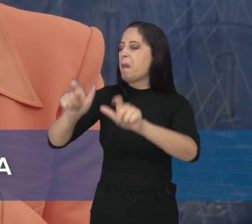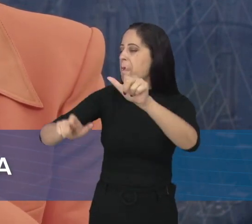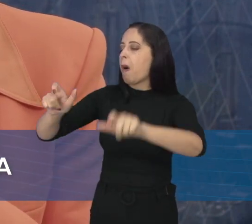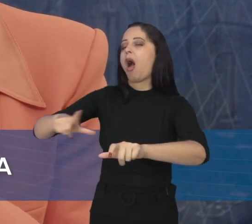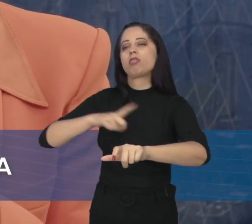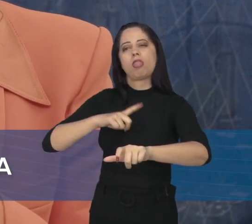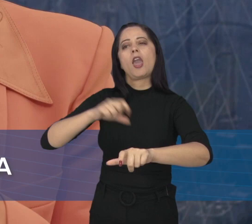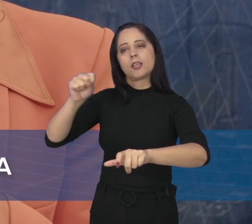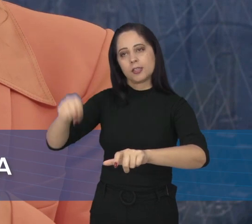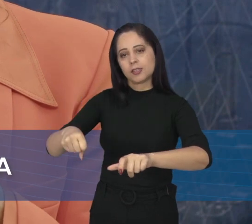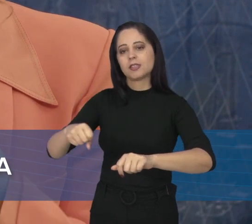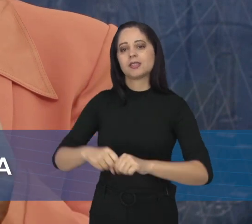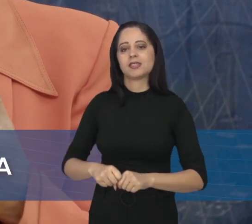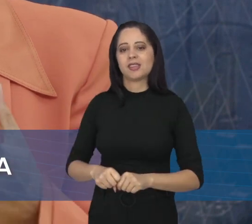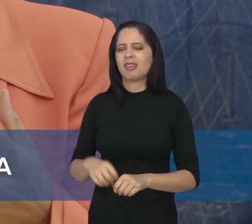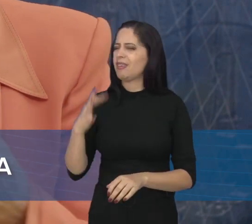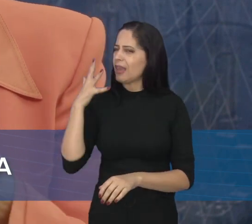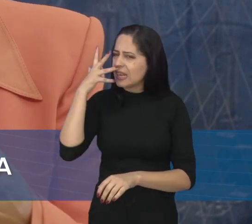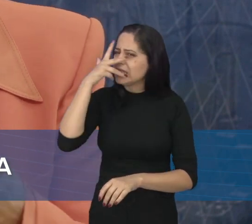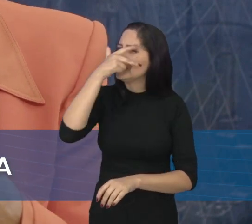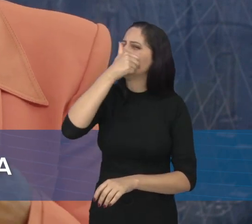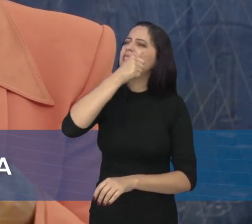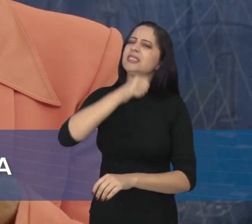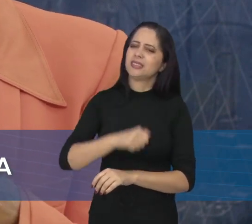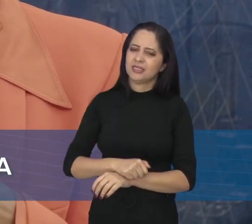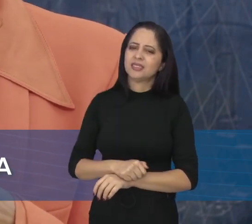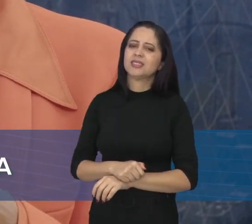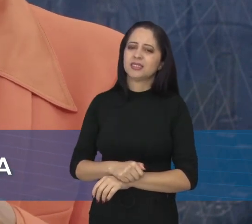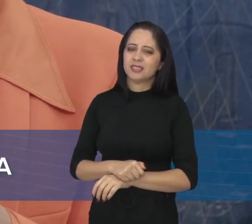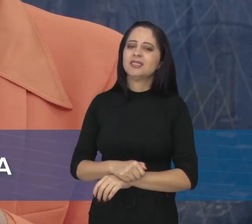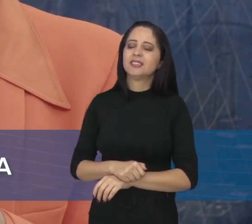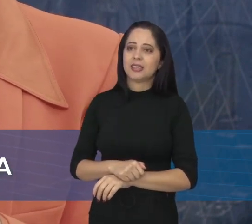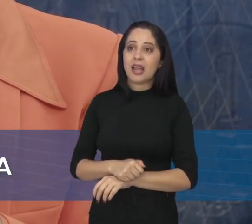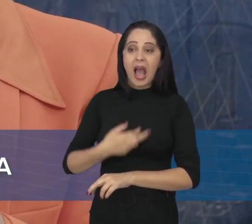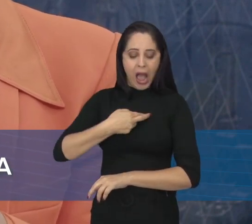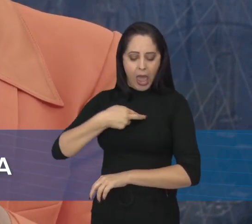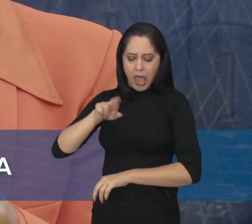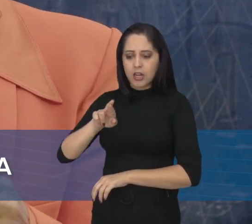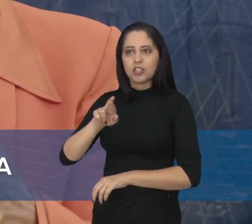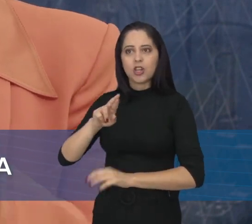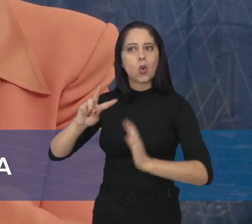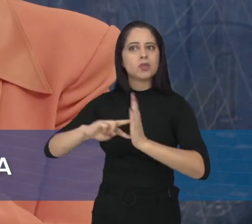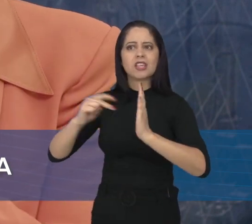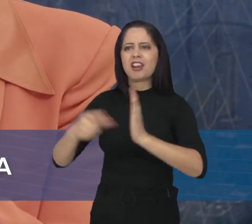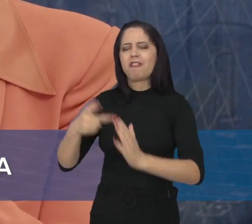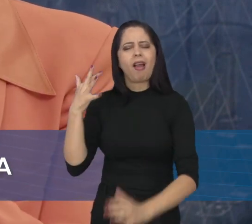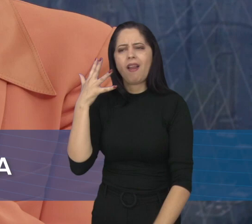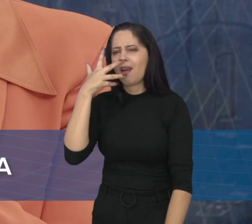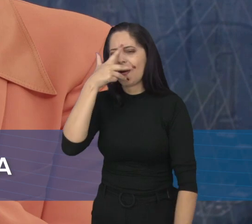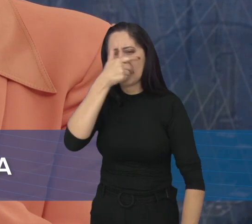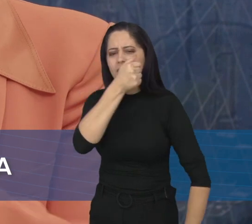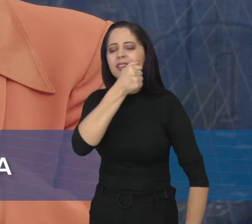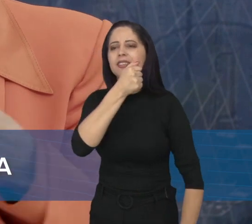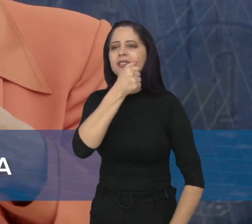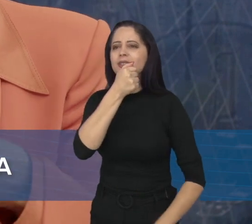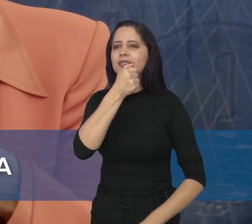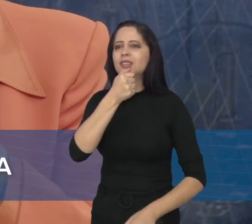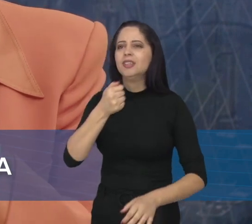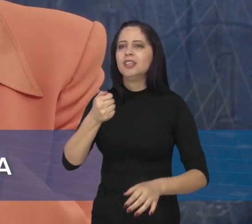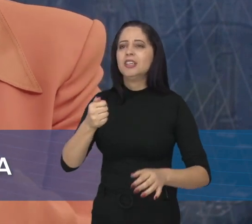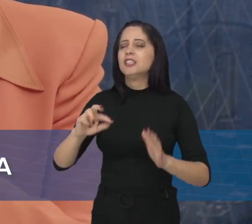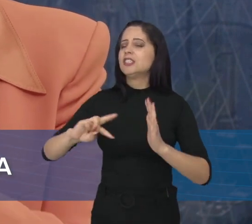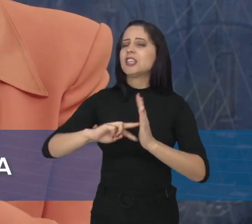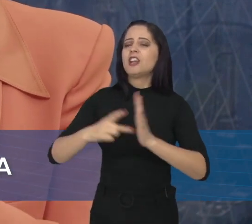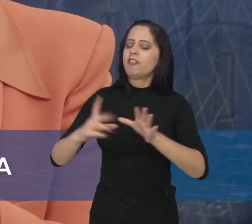tem uma coisa linda para mim na função da religião, que é de unificar. Então,